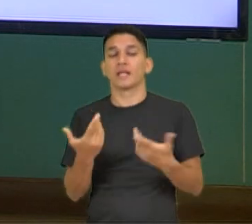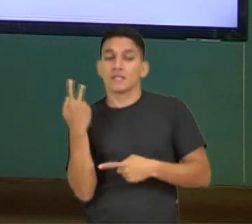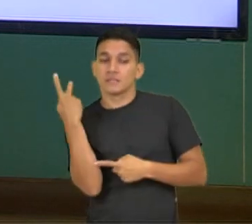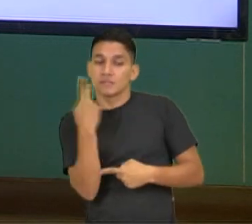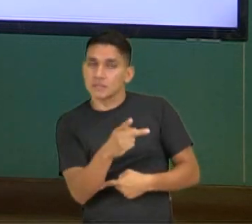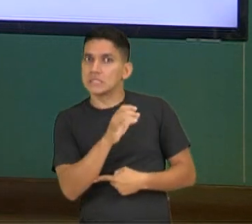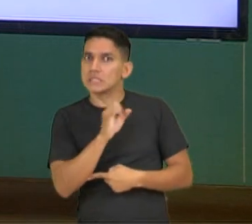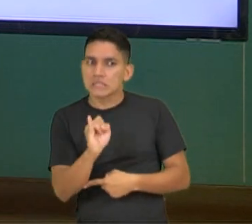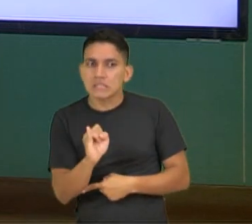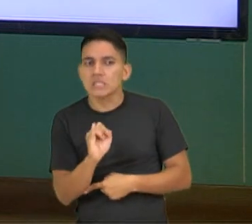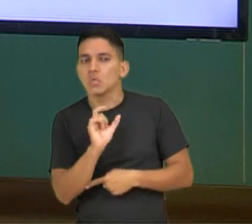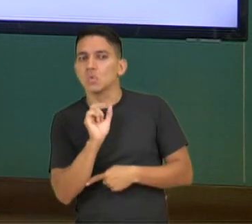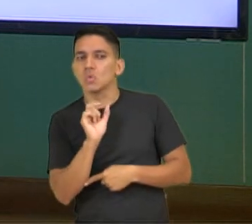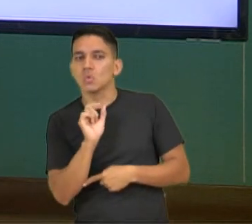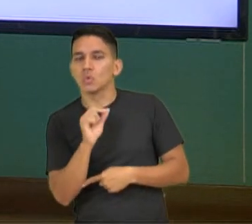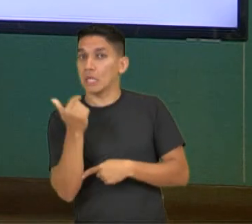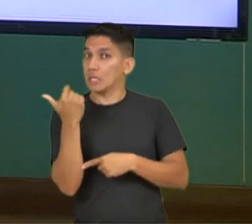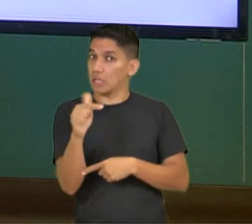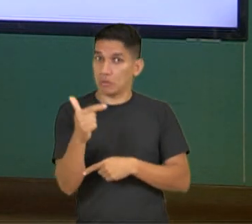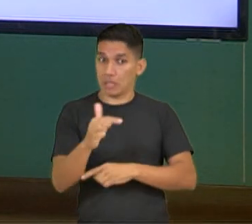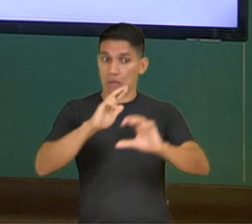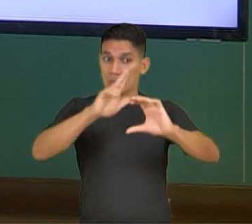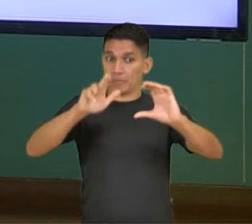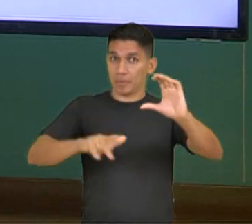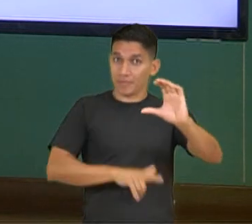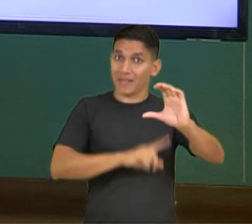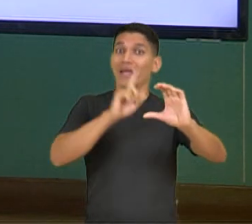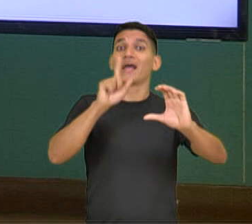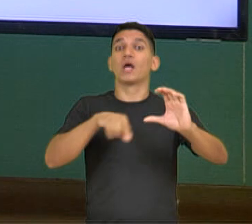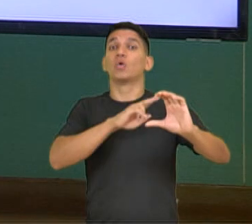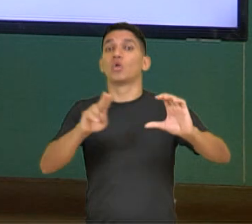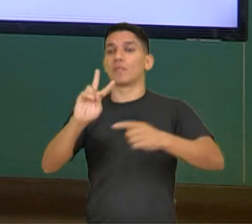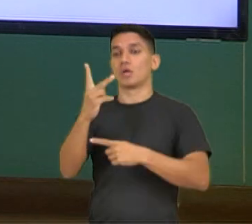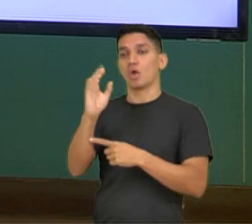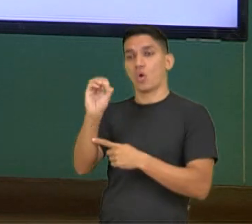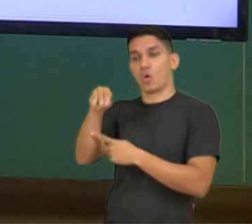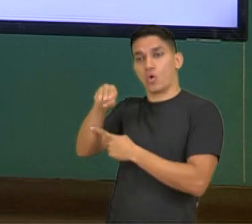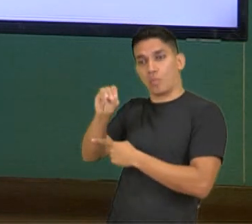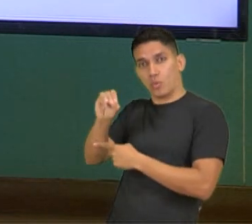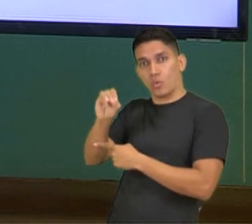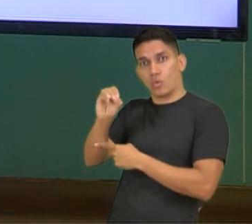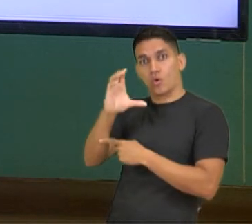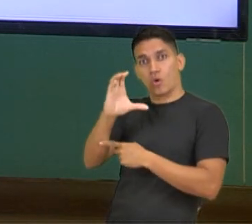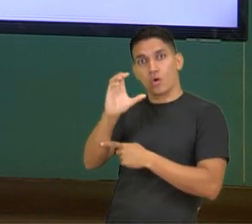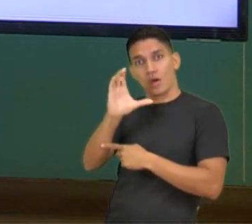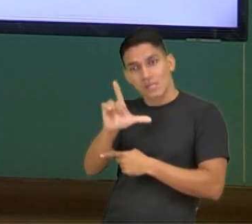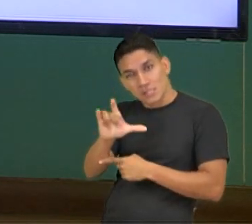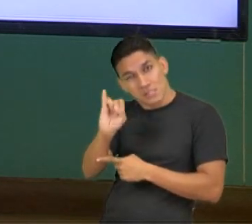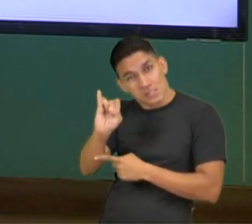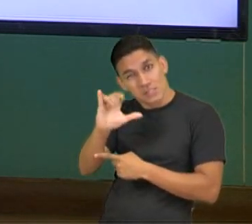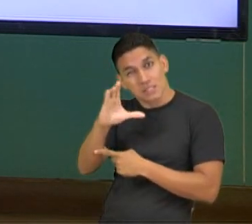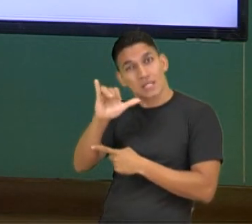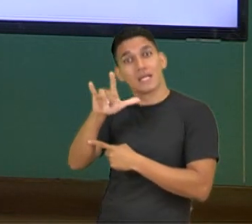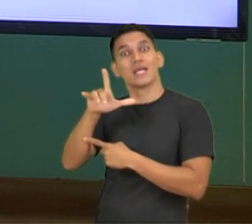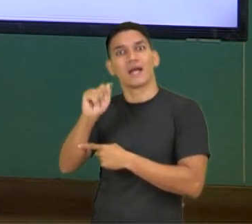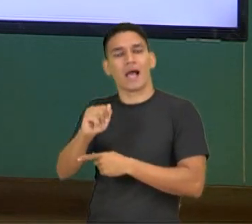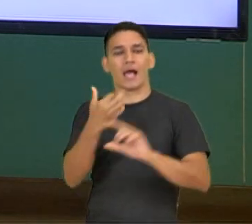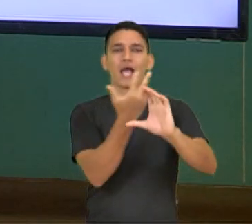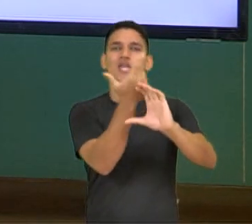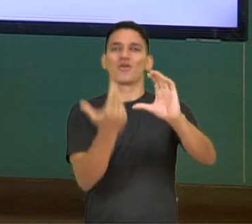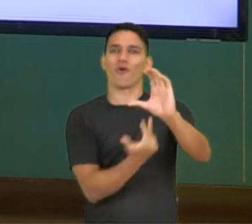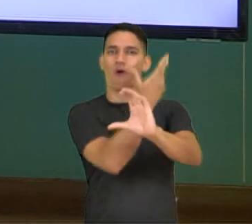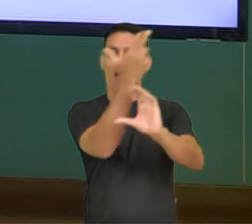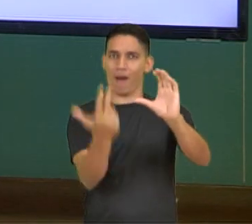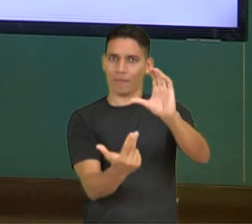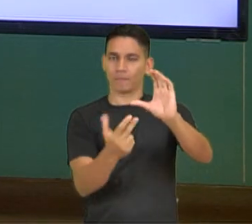que não possui o heteroátomo, ela é denominada de homocíclica. Já a que possui